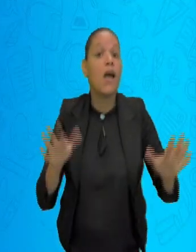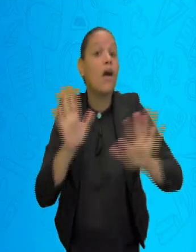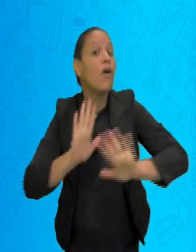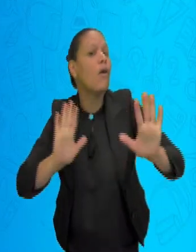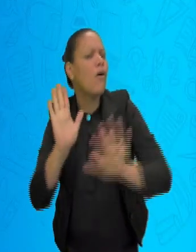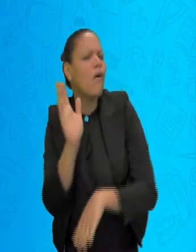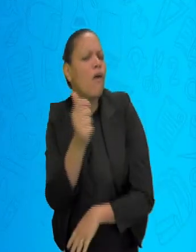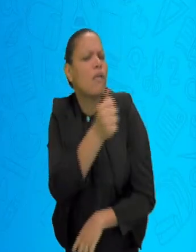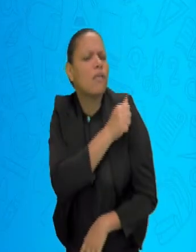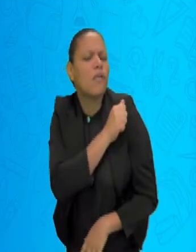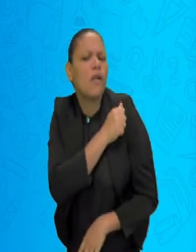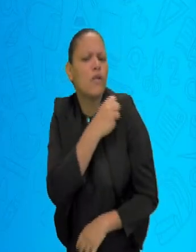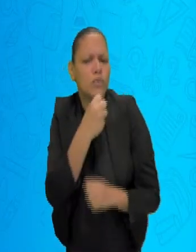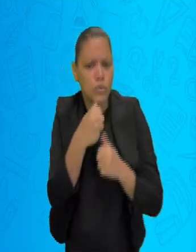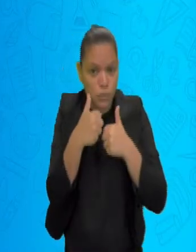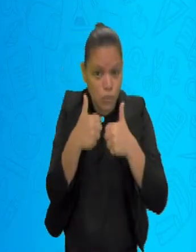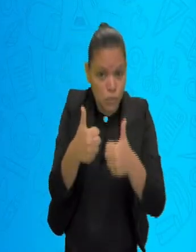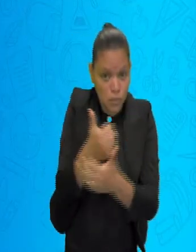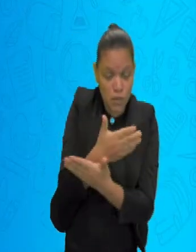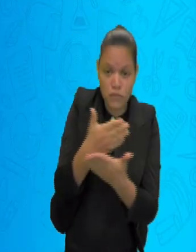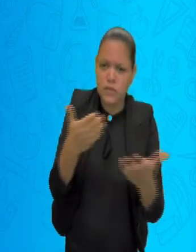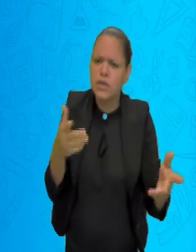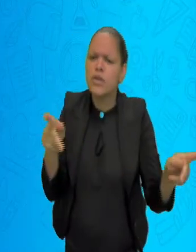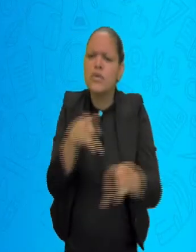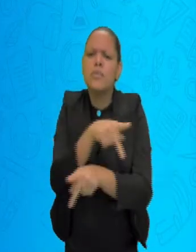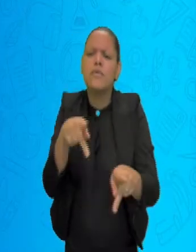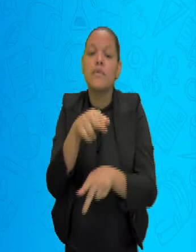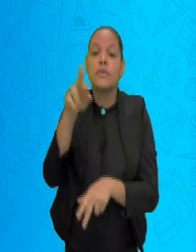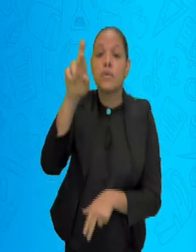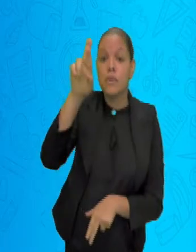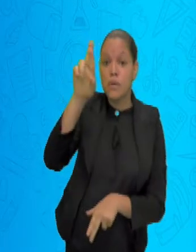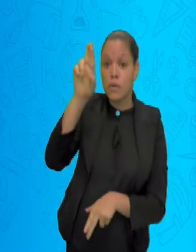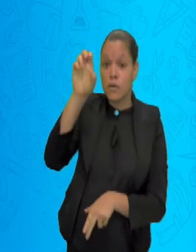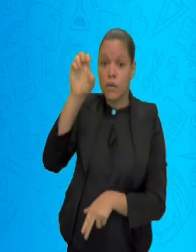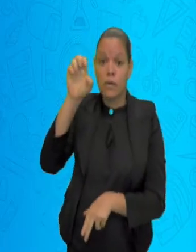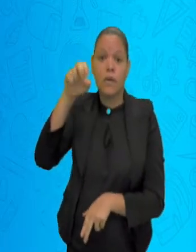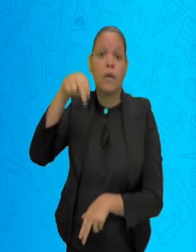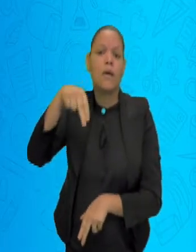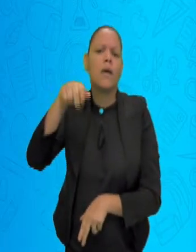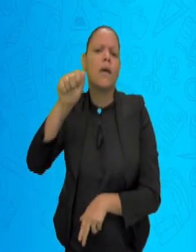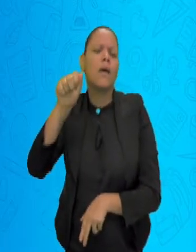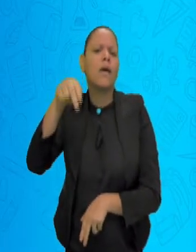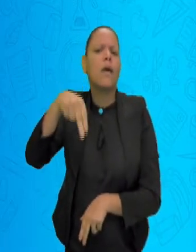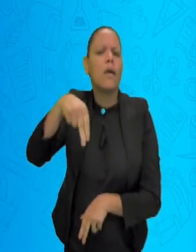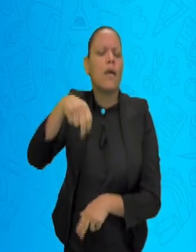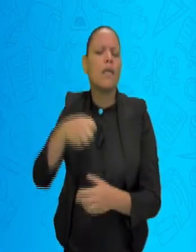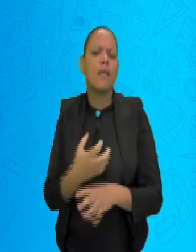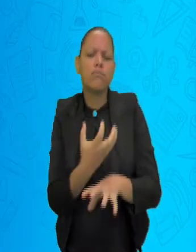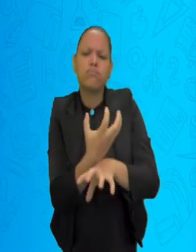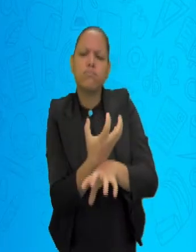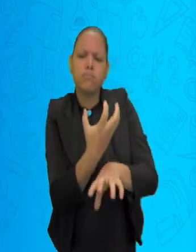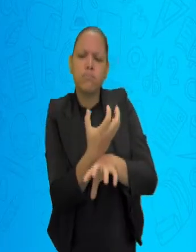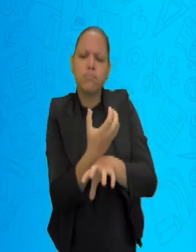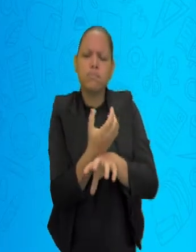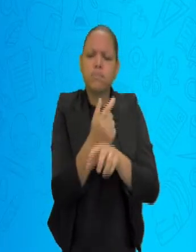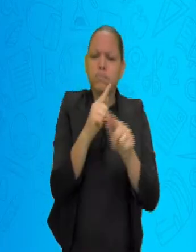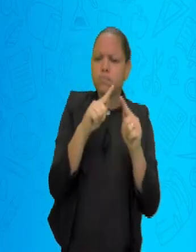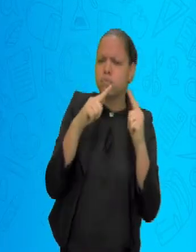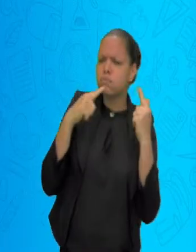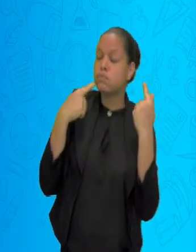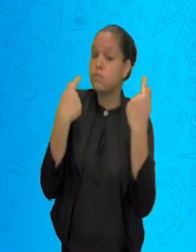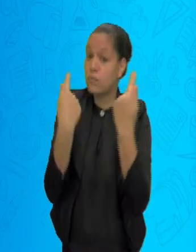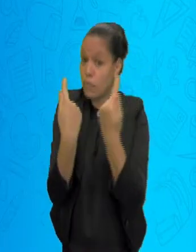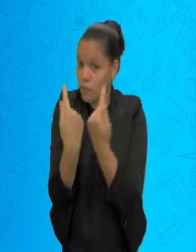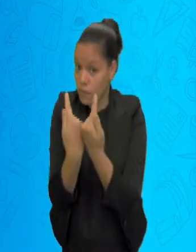Olá, estudantes, tudo bem com vocês? Eu sou o professor Renan e na aula do componente curricular de Geografia iremos trabalhar sobre